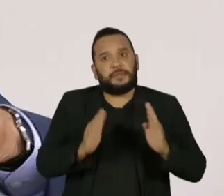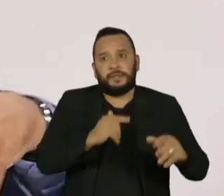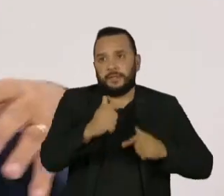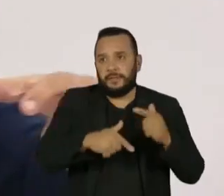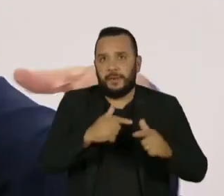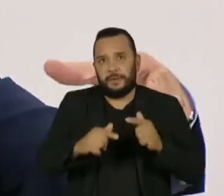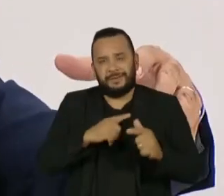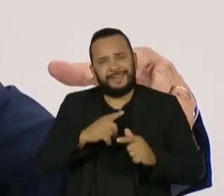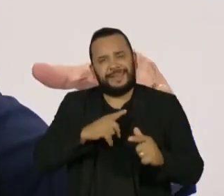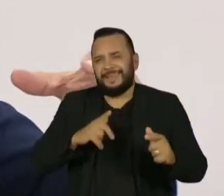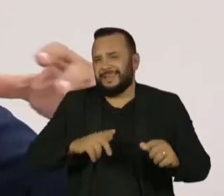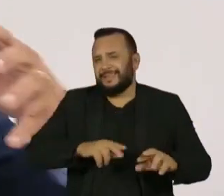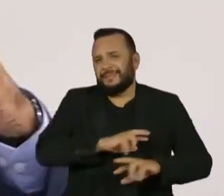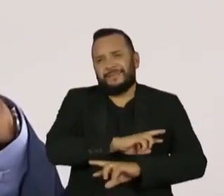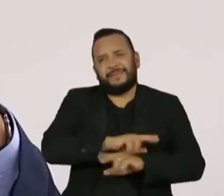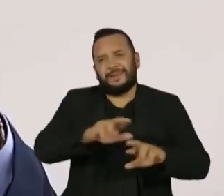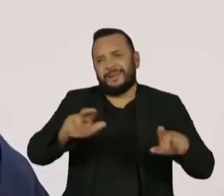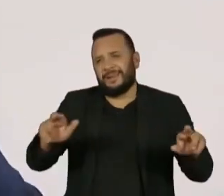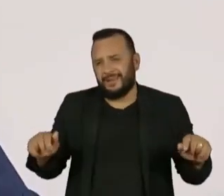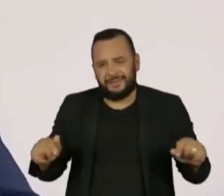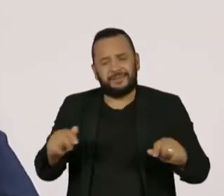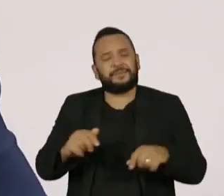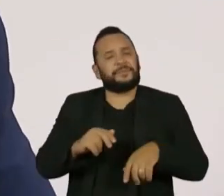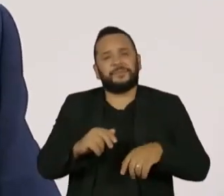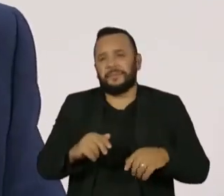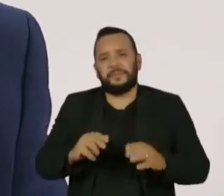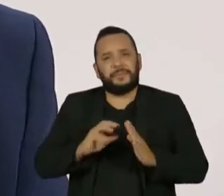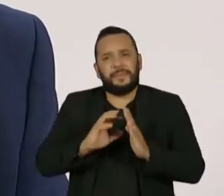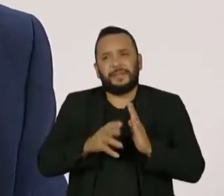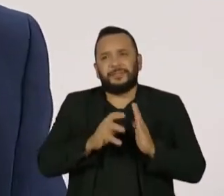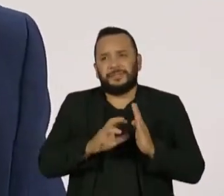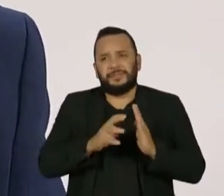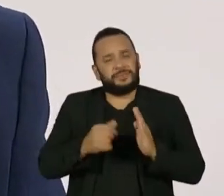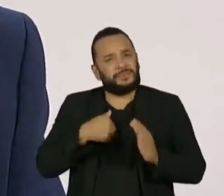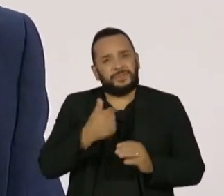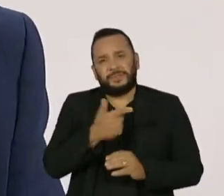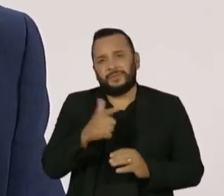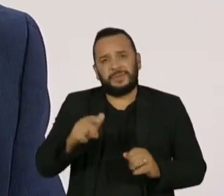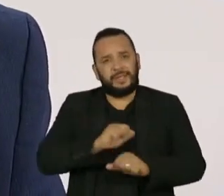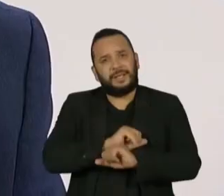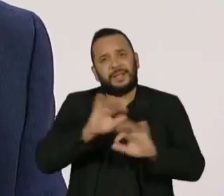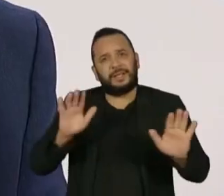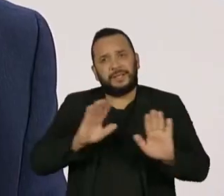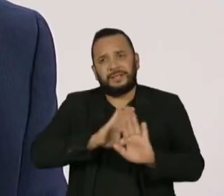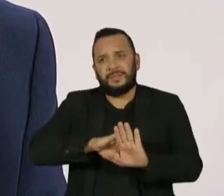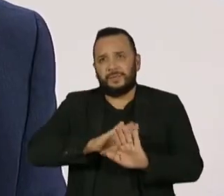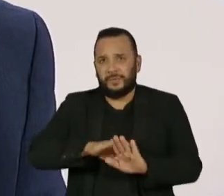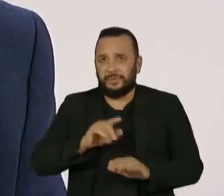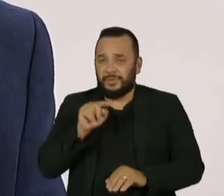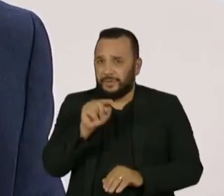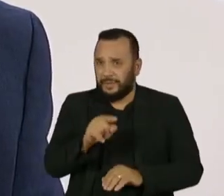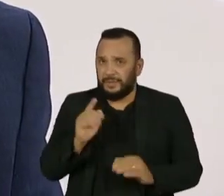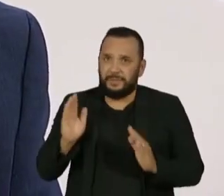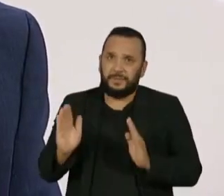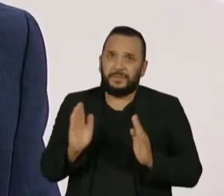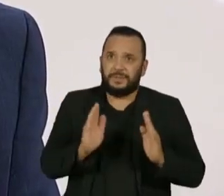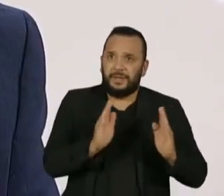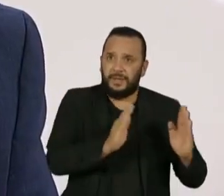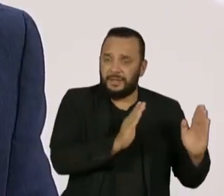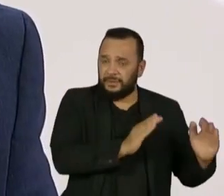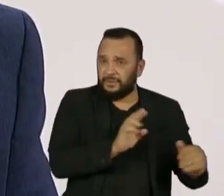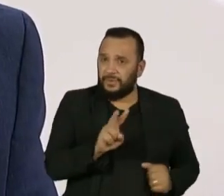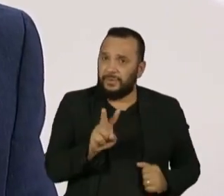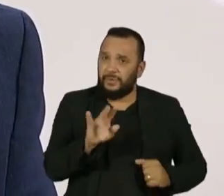com um número muito grande de legendas partidárias que não tem nitidez ideológica. Então, acho que esse processo, naturalmente, vai